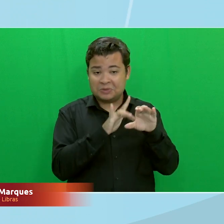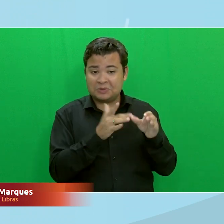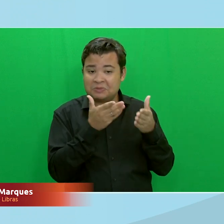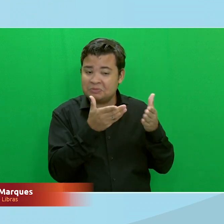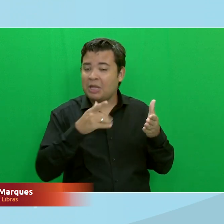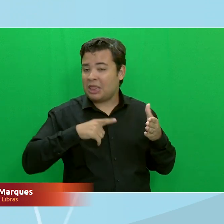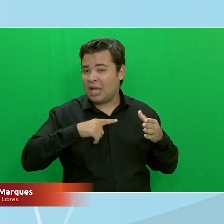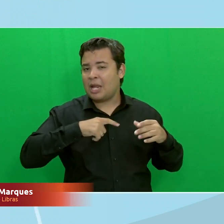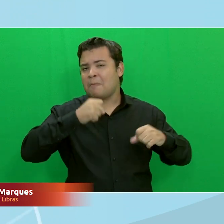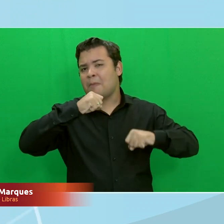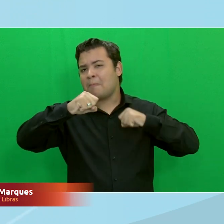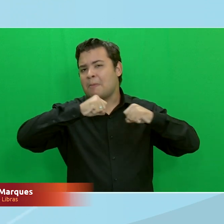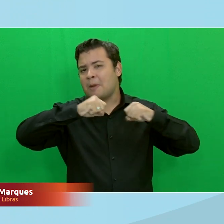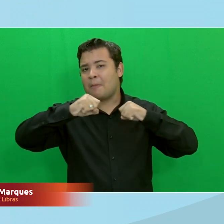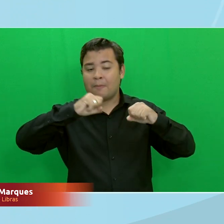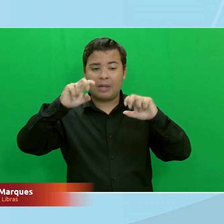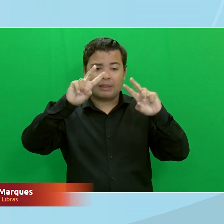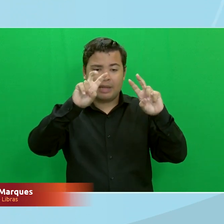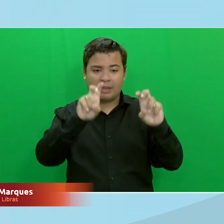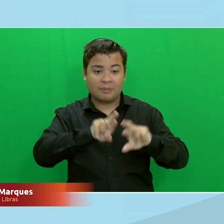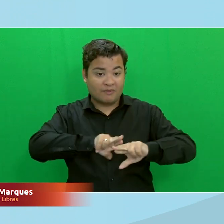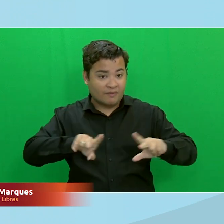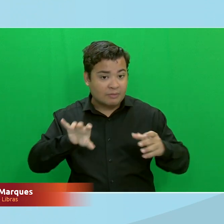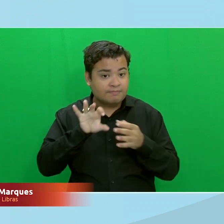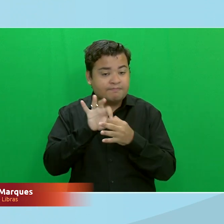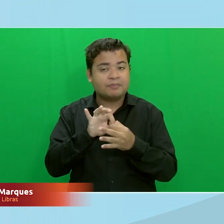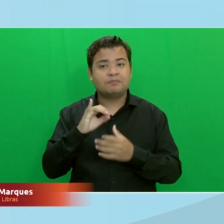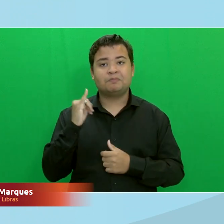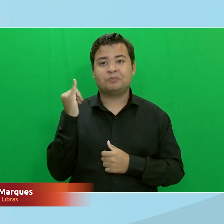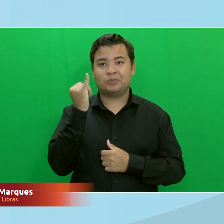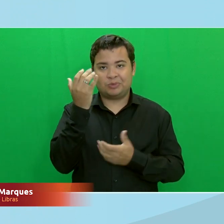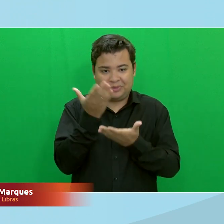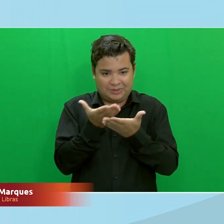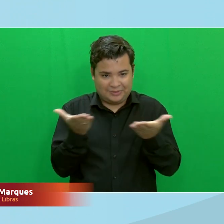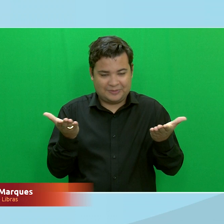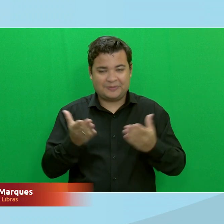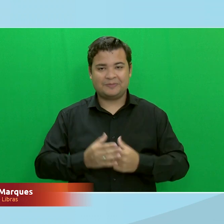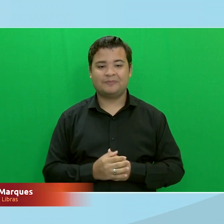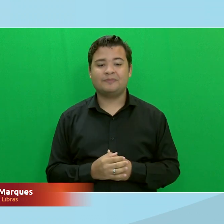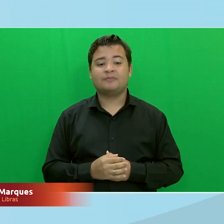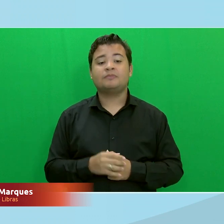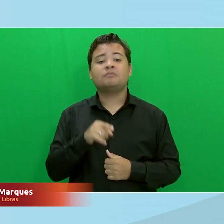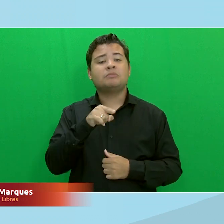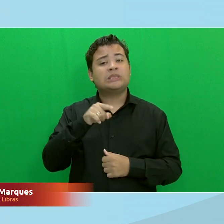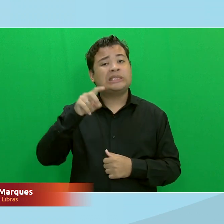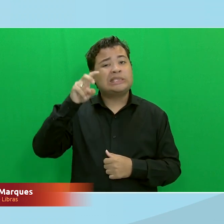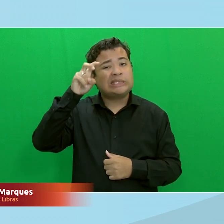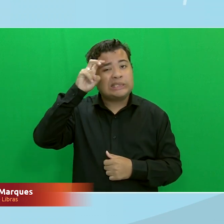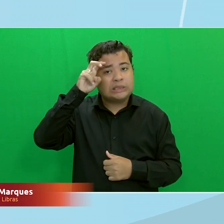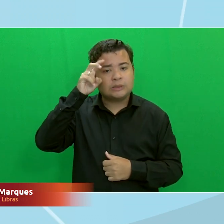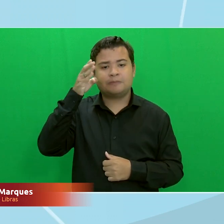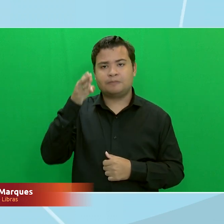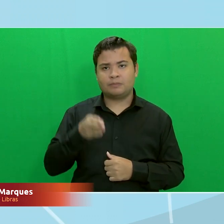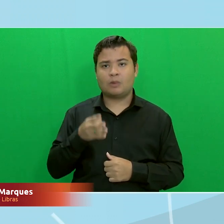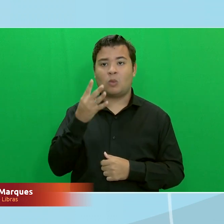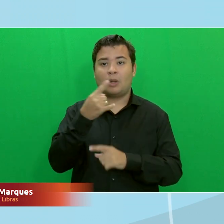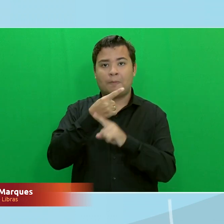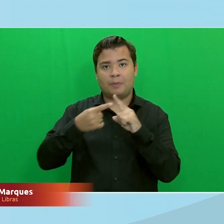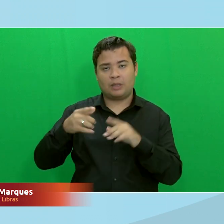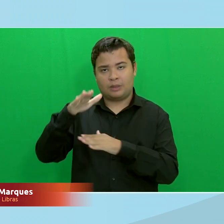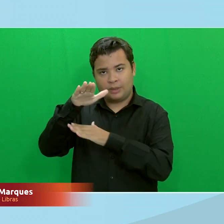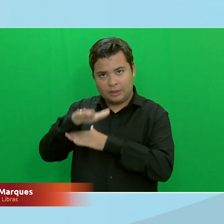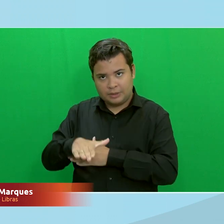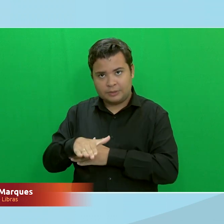com debates a respeito de temas de relevância. Nosso programa vai ao ar toda quinta-feira, às 4h30 da